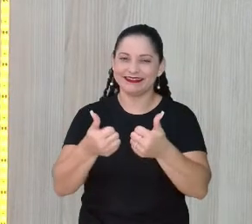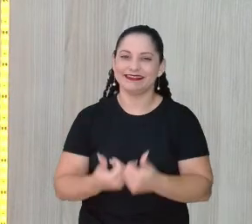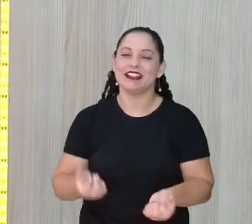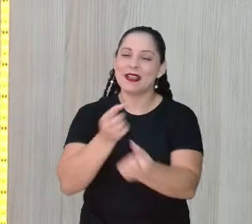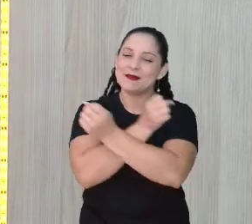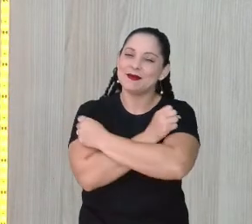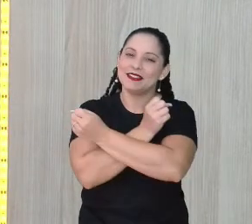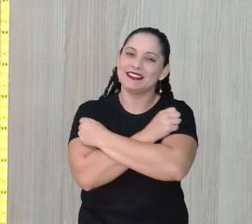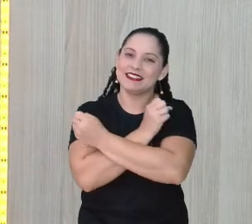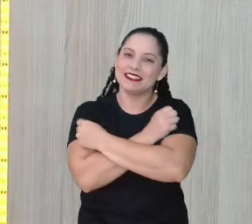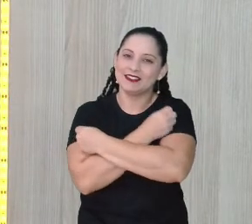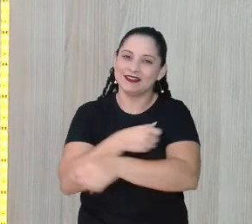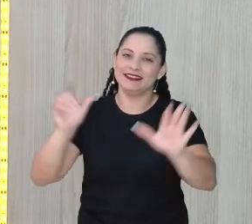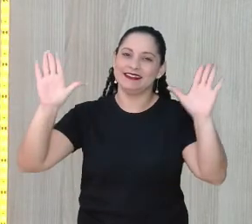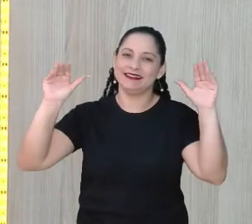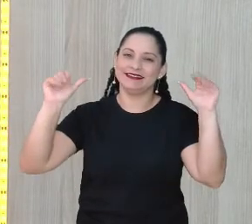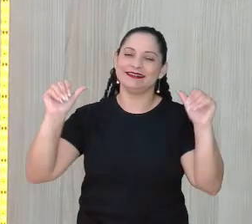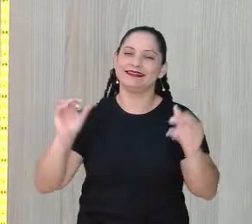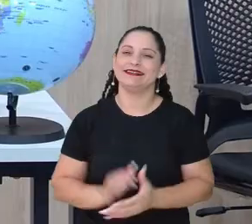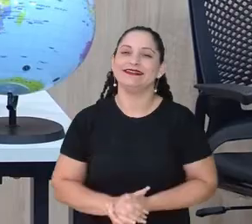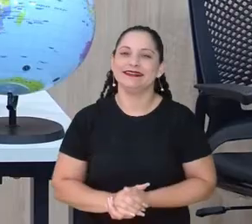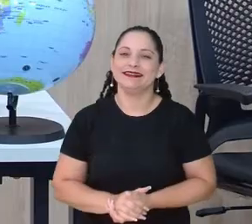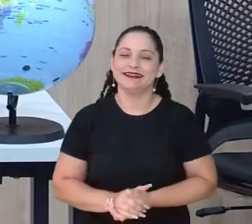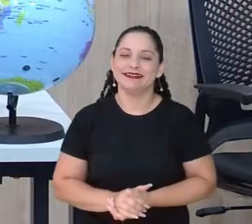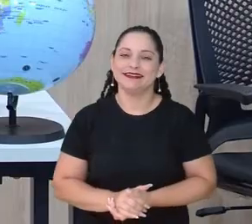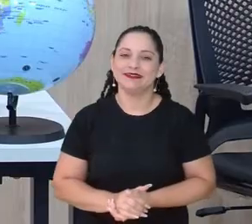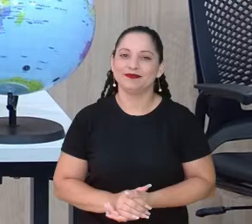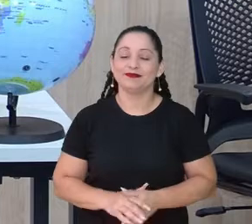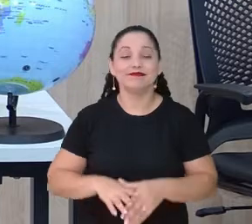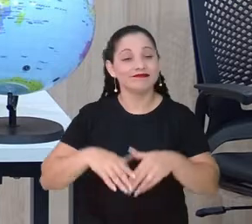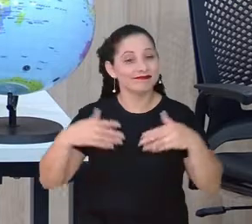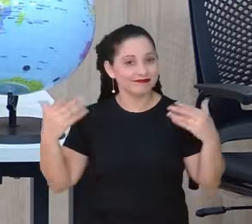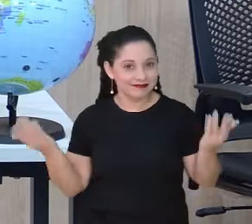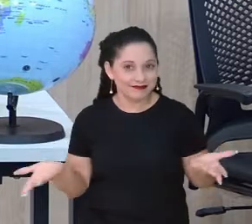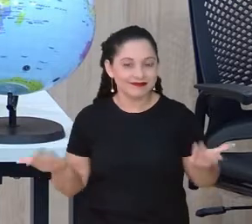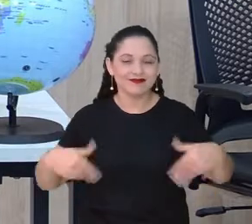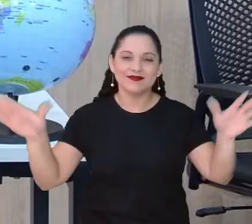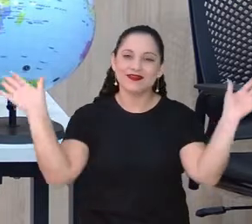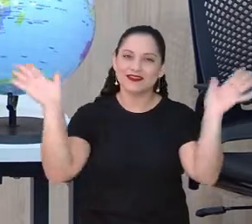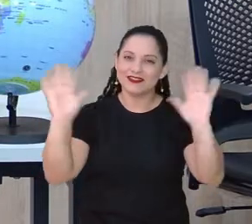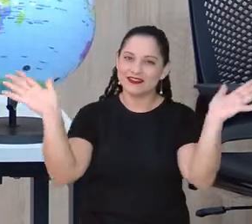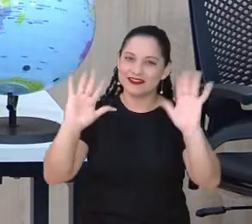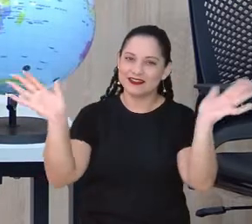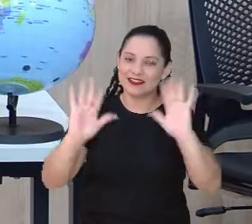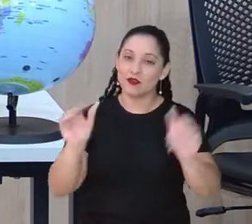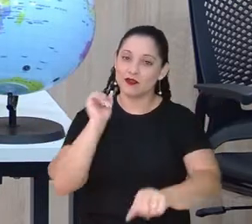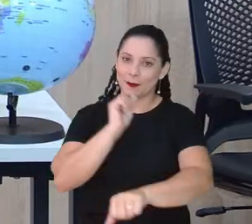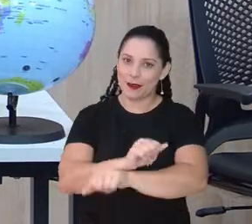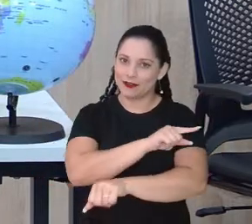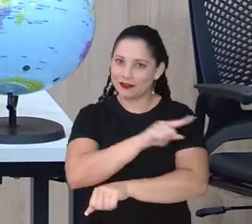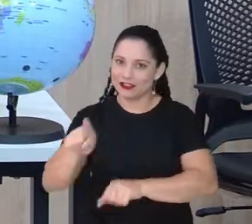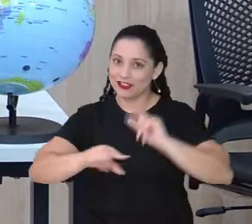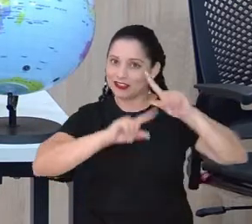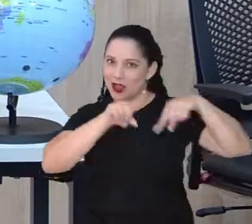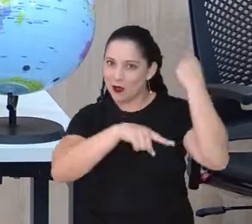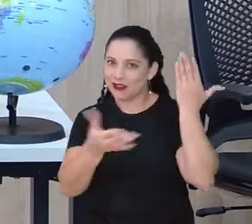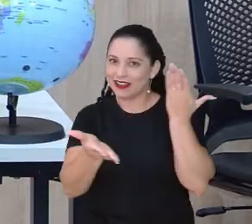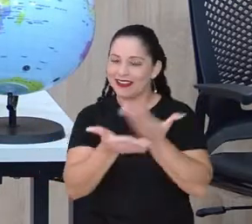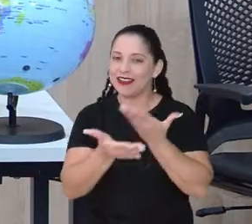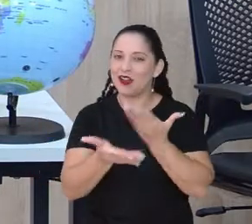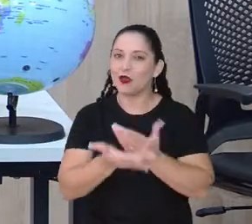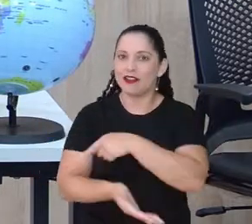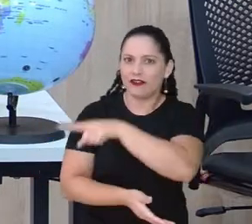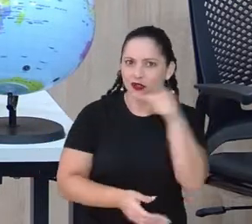um abração e até a próxima. Pois é, pessoal. Tchau, tchau. Aguardo vocês na próxima aula